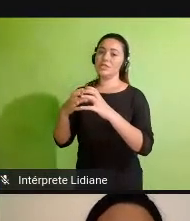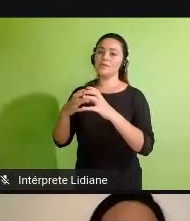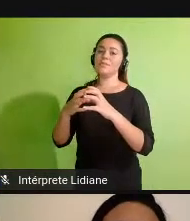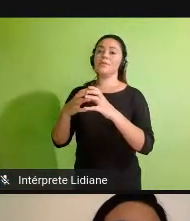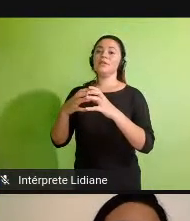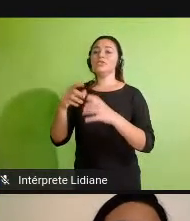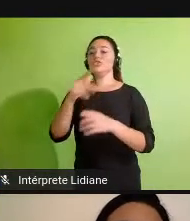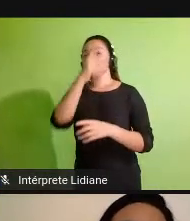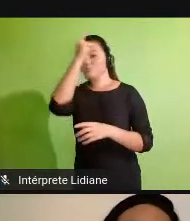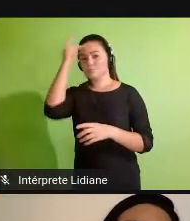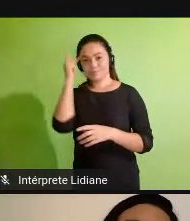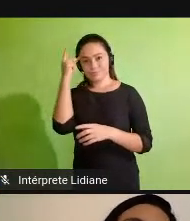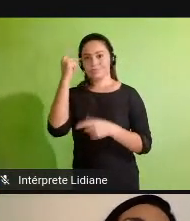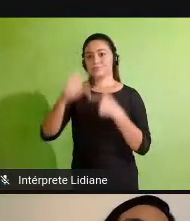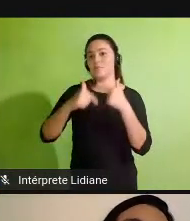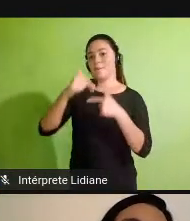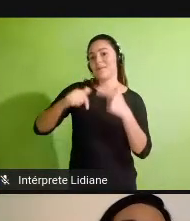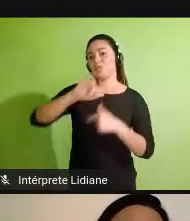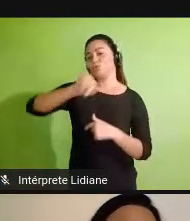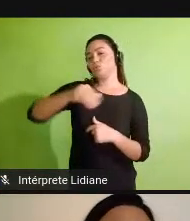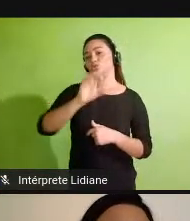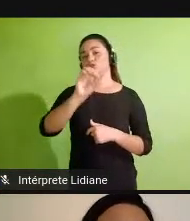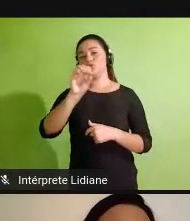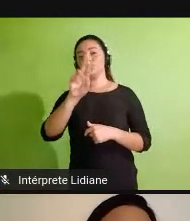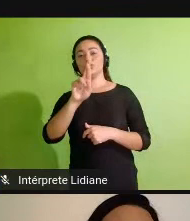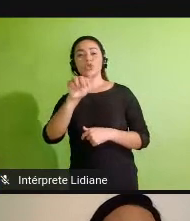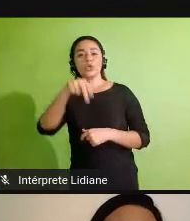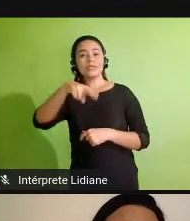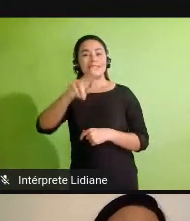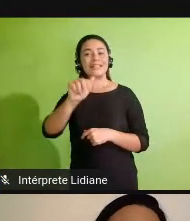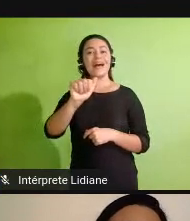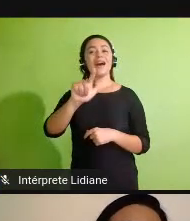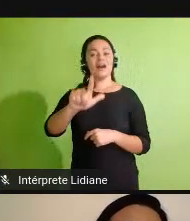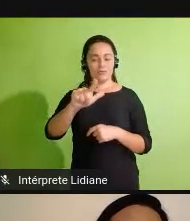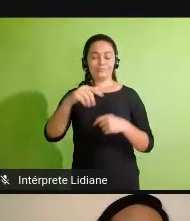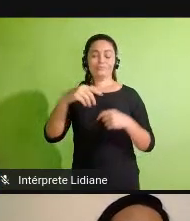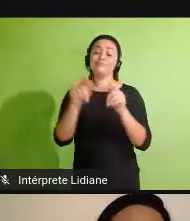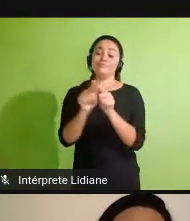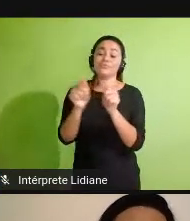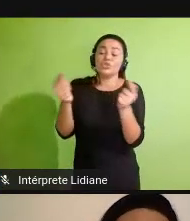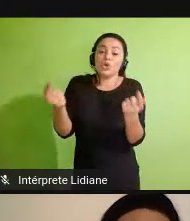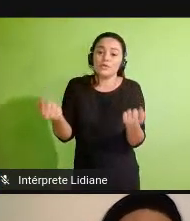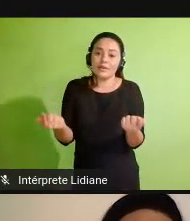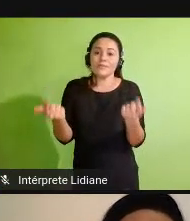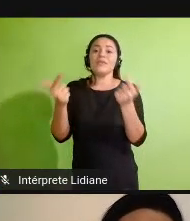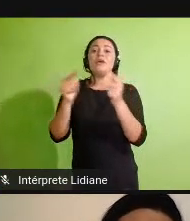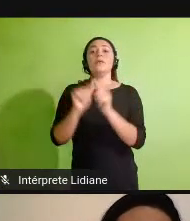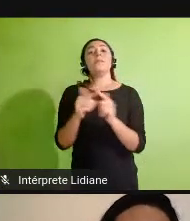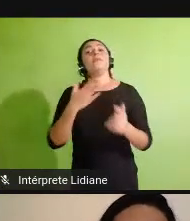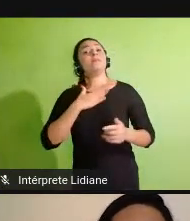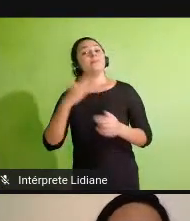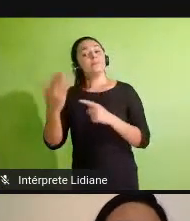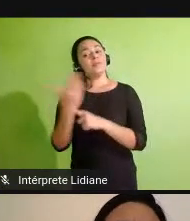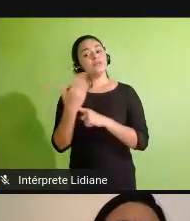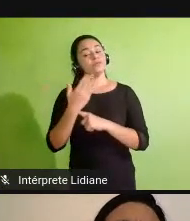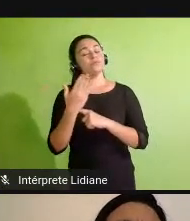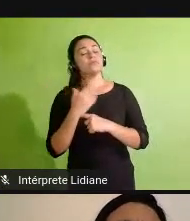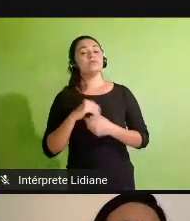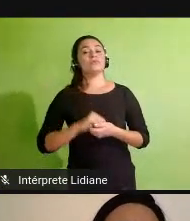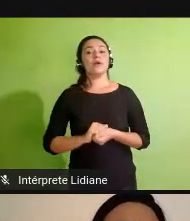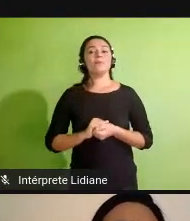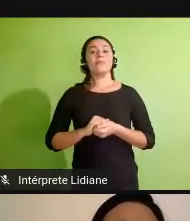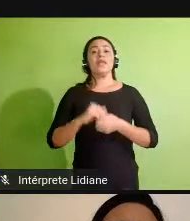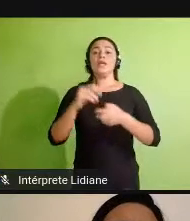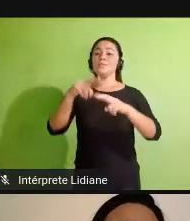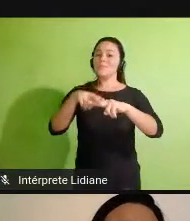recém-formados pela UFES. E no final de toda a trajetória, a gente pensou essa capa, e